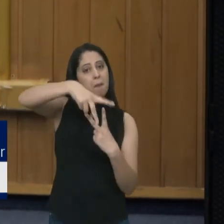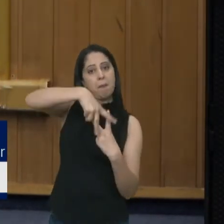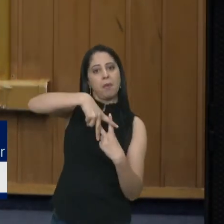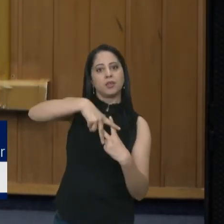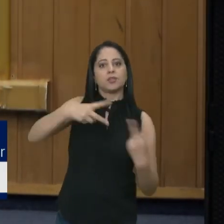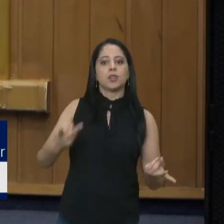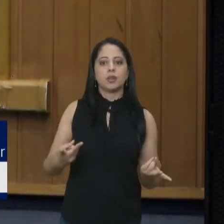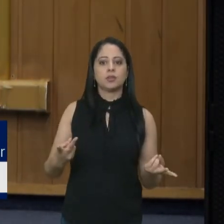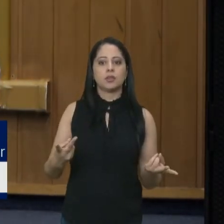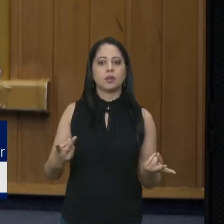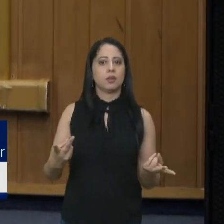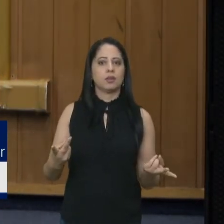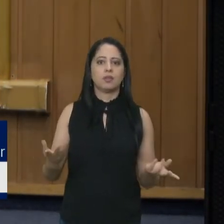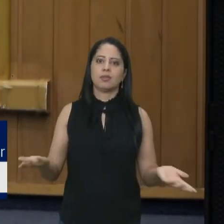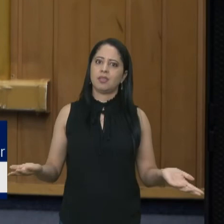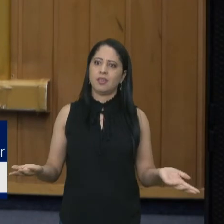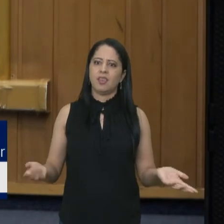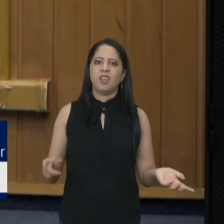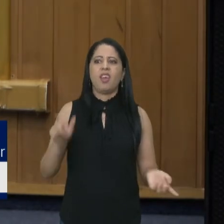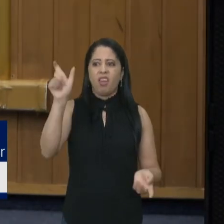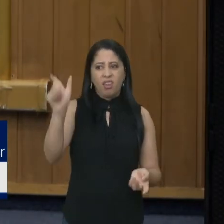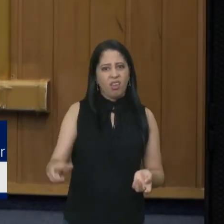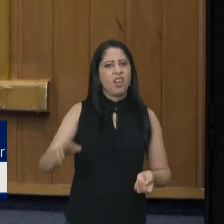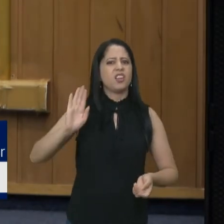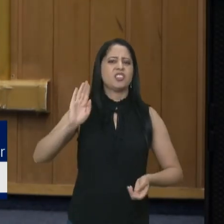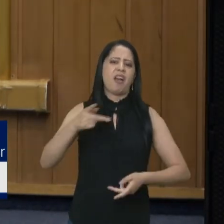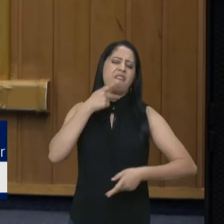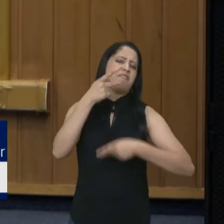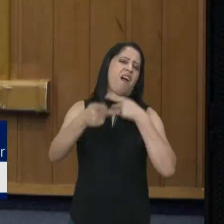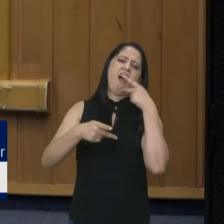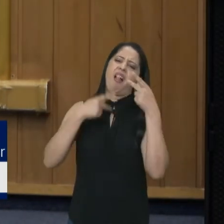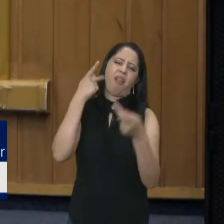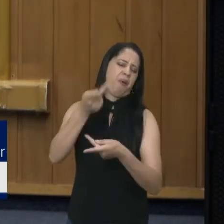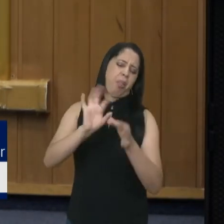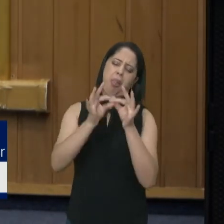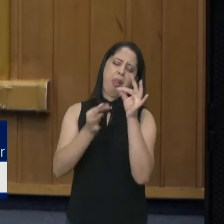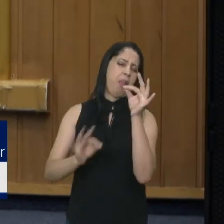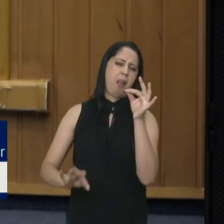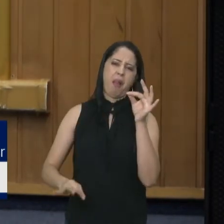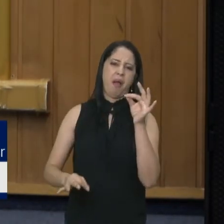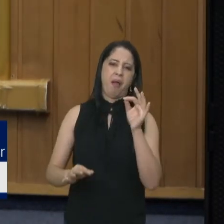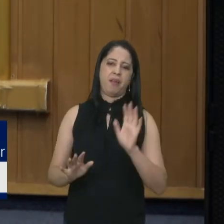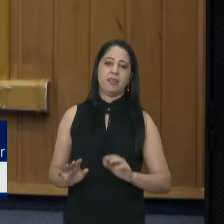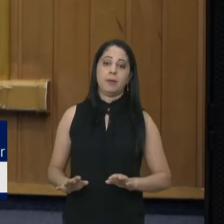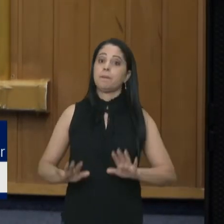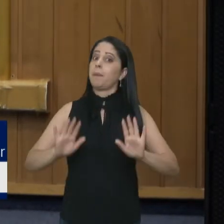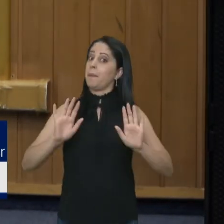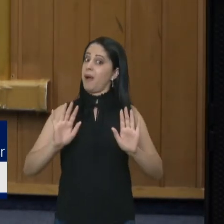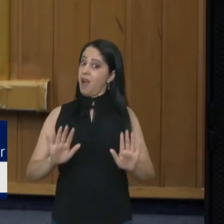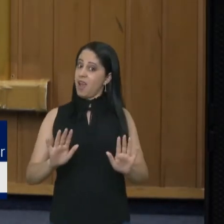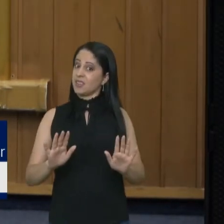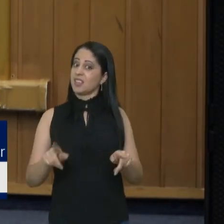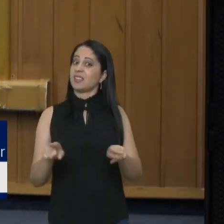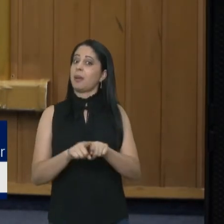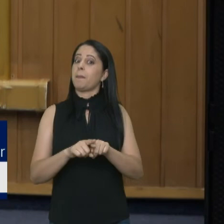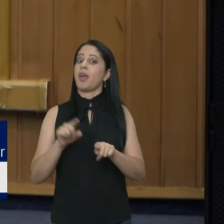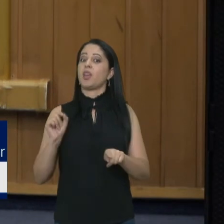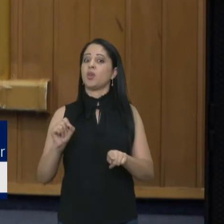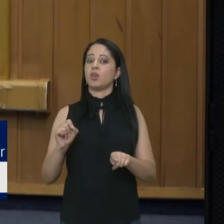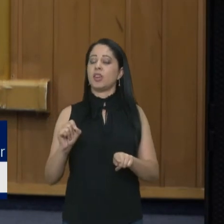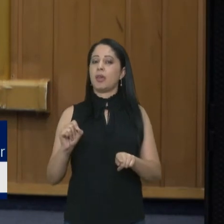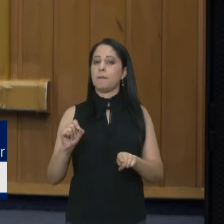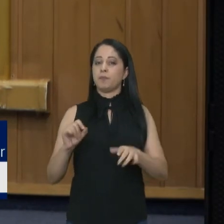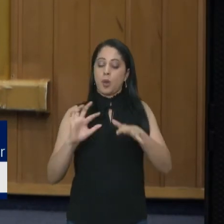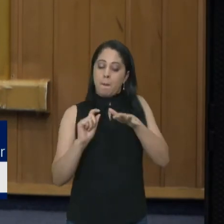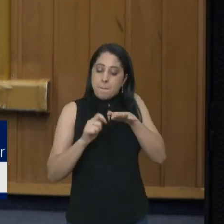cuidado. Fora todas as outras coisas que ele já deixou bem claro que ele é e que na verdade é mentira. E, inclusive, eu acho que essa coisa de fake news